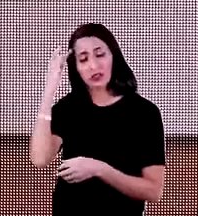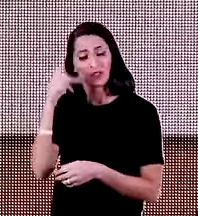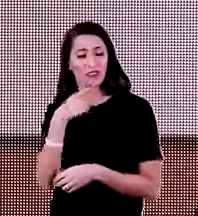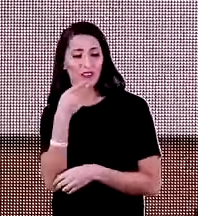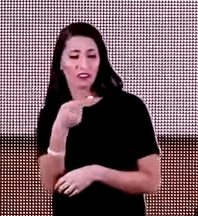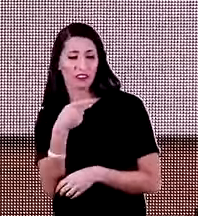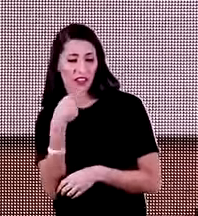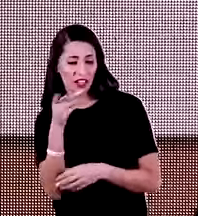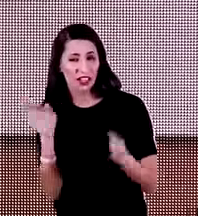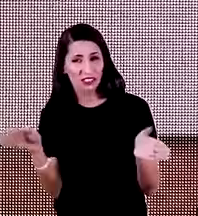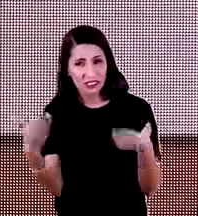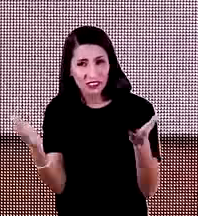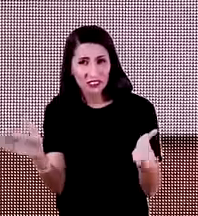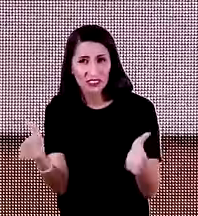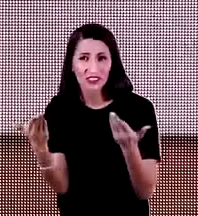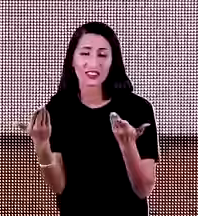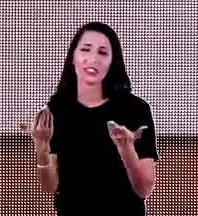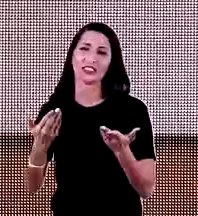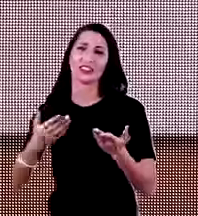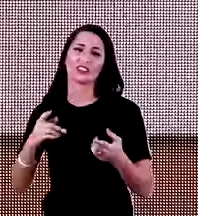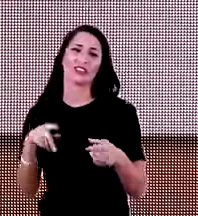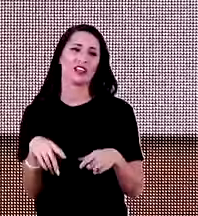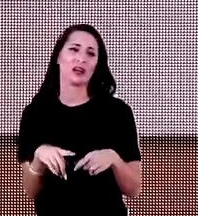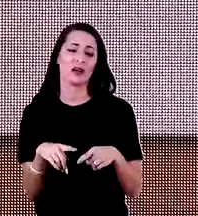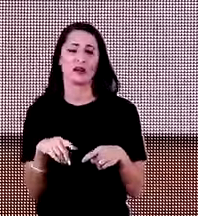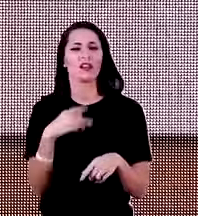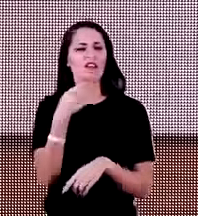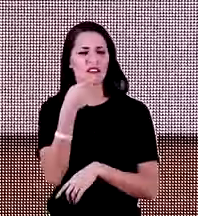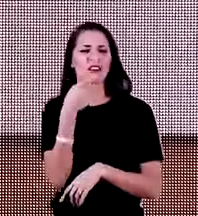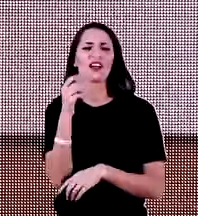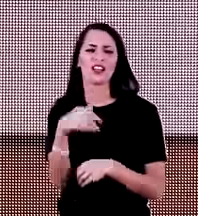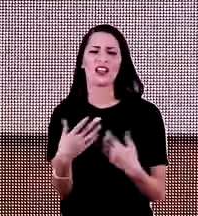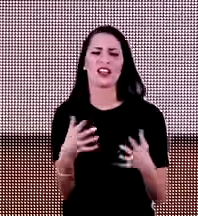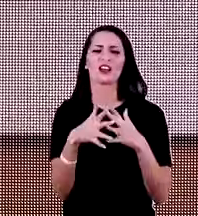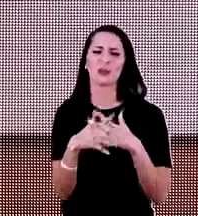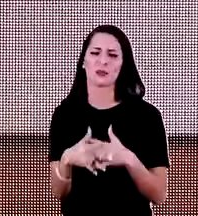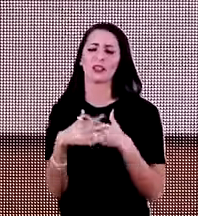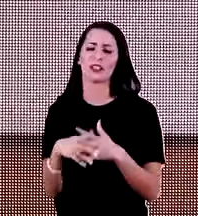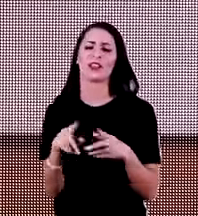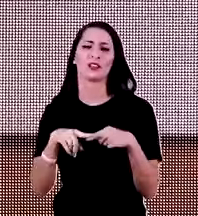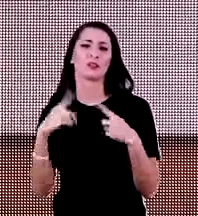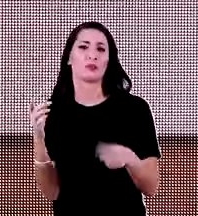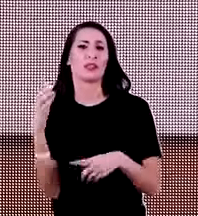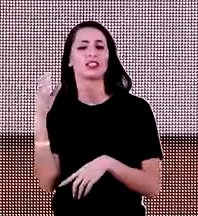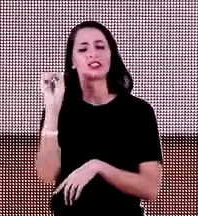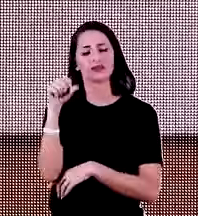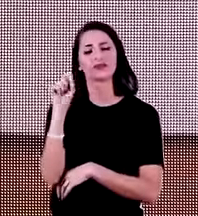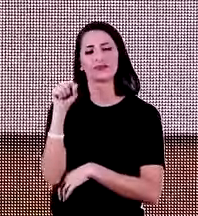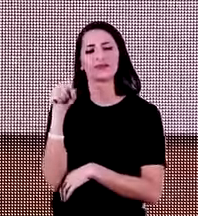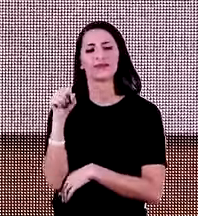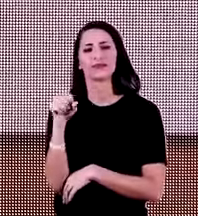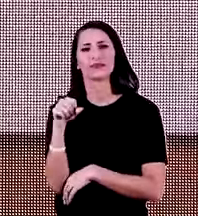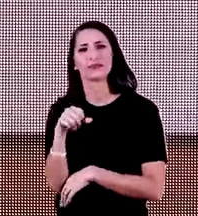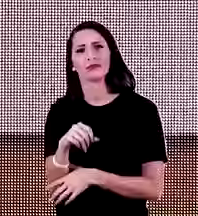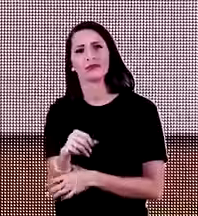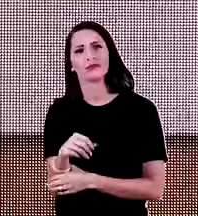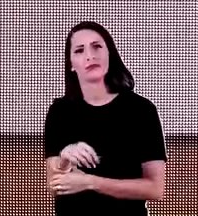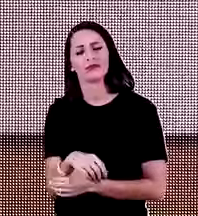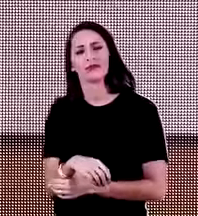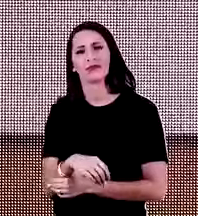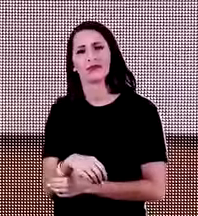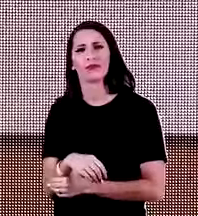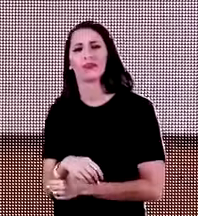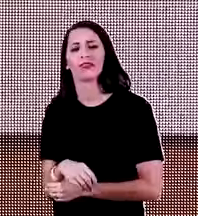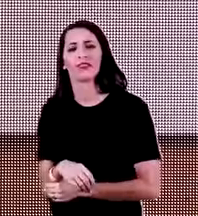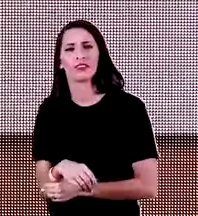palavra de incentivo. Mas assim, é complicado, mas é assim mesmo, igual a Thalita. Gente, coisa triste esse negócio desse, é complicado, mas é